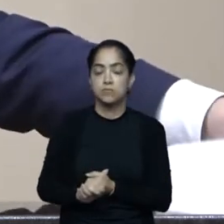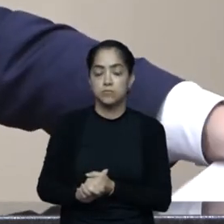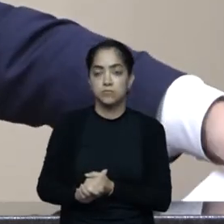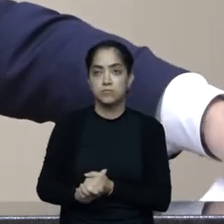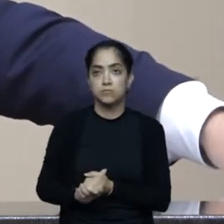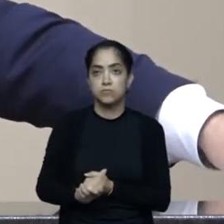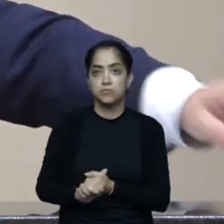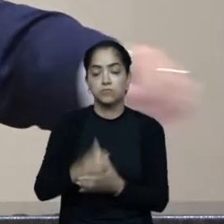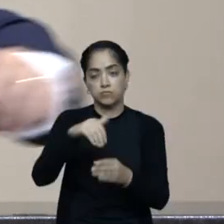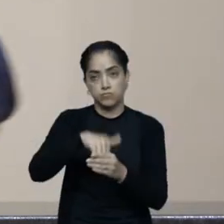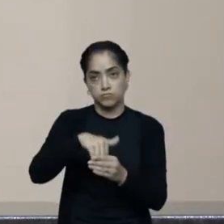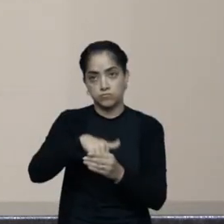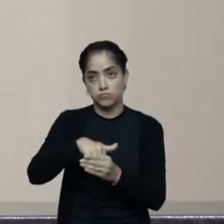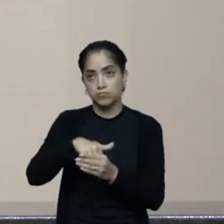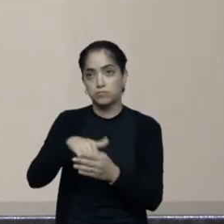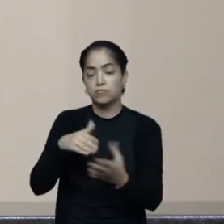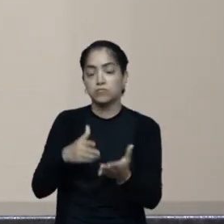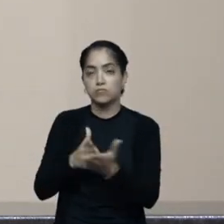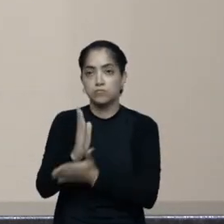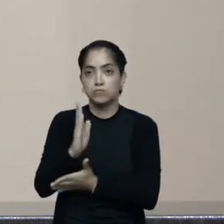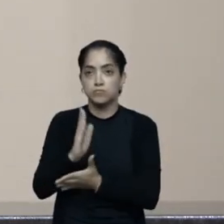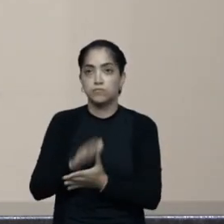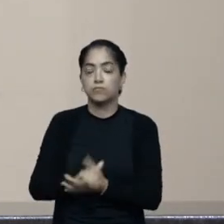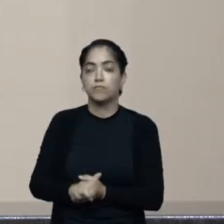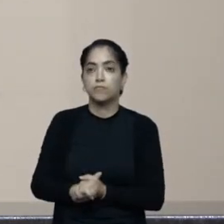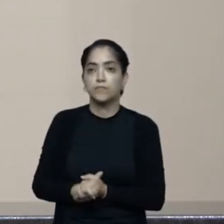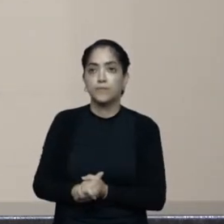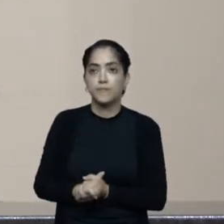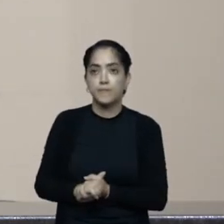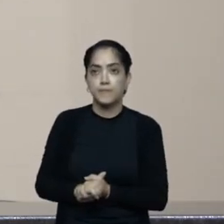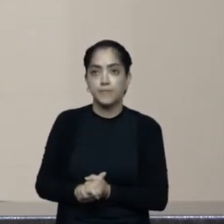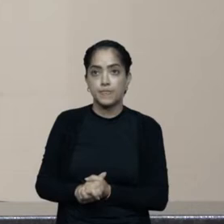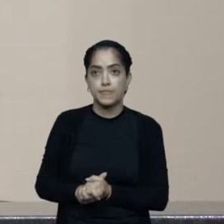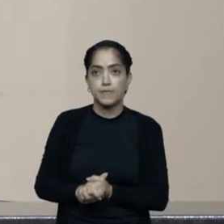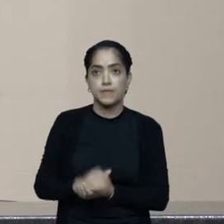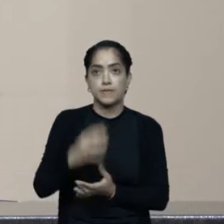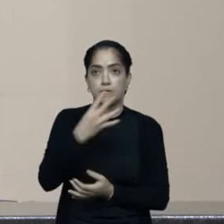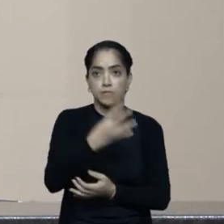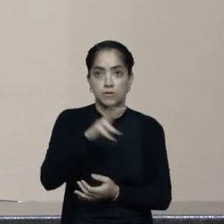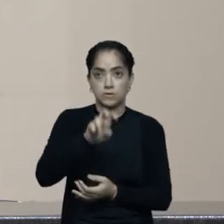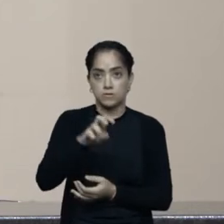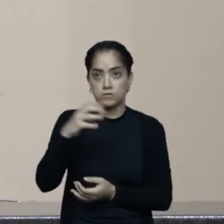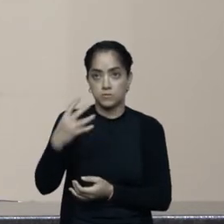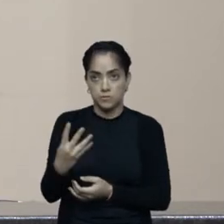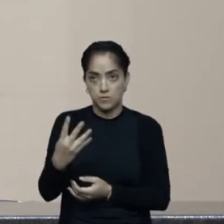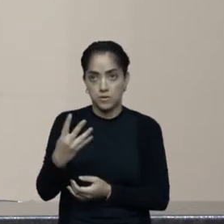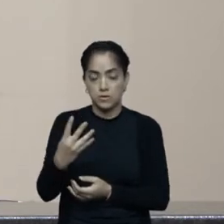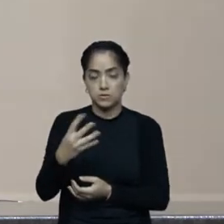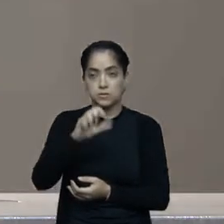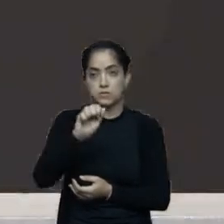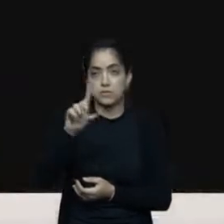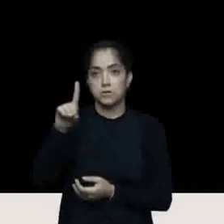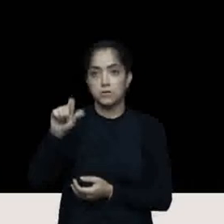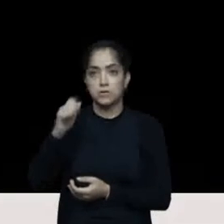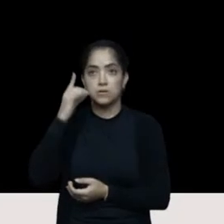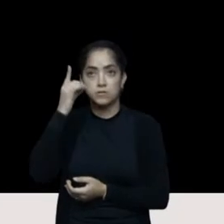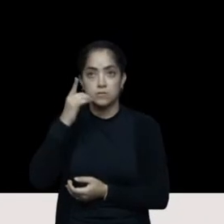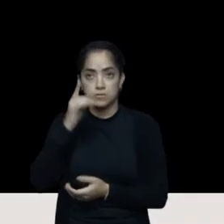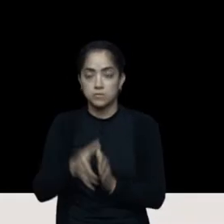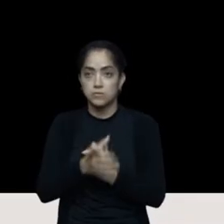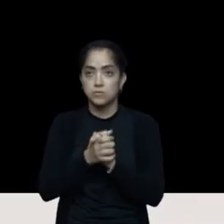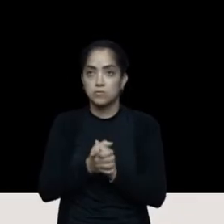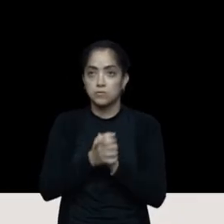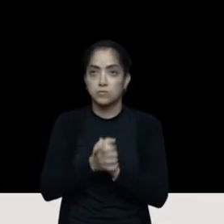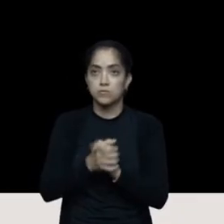Em votação. Aprovado. Moção 454, deputada Ada Faraco de Luca, cumprimentando a